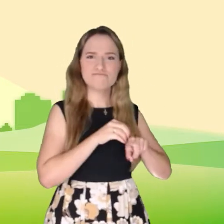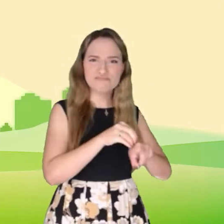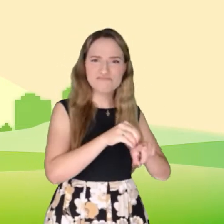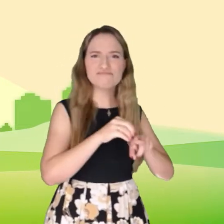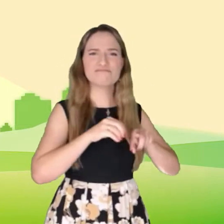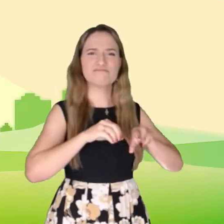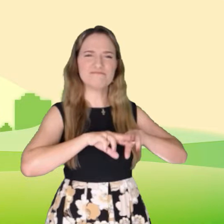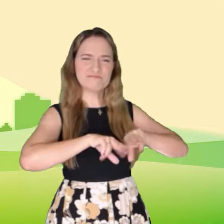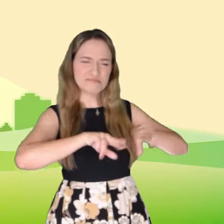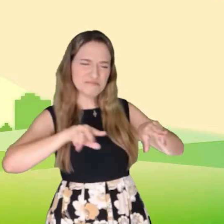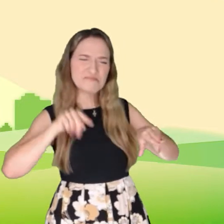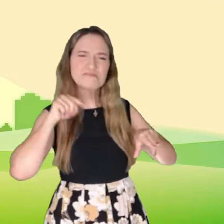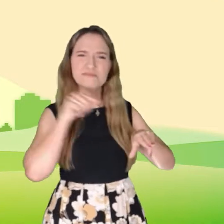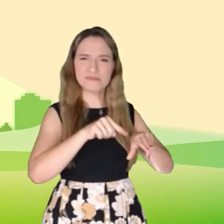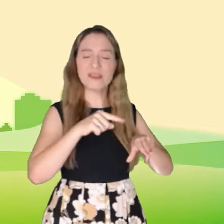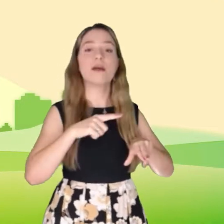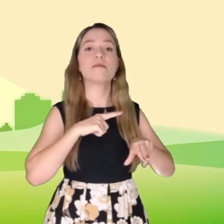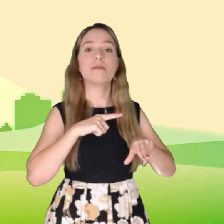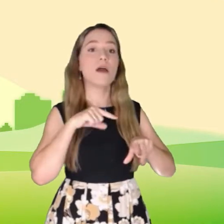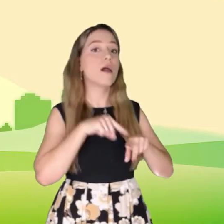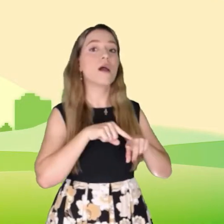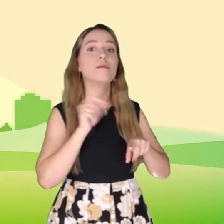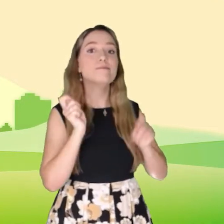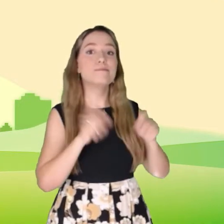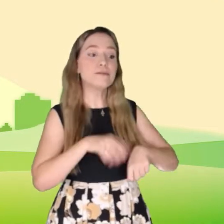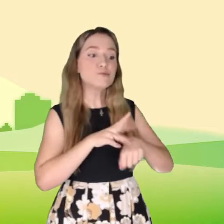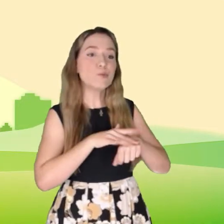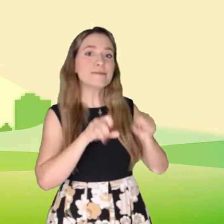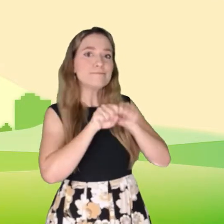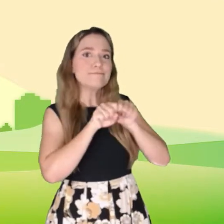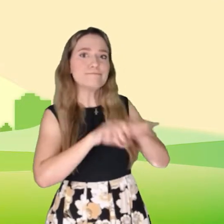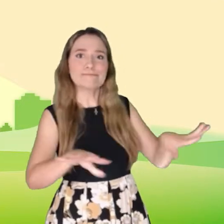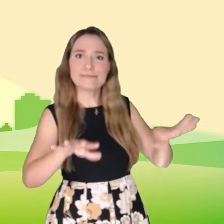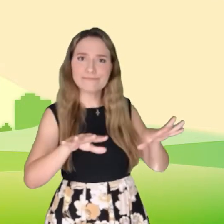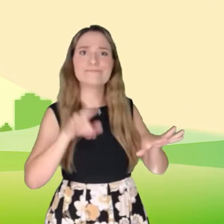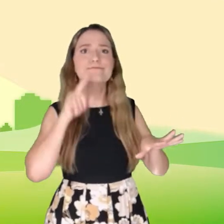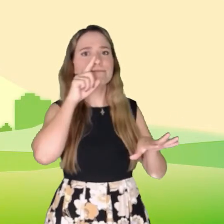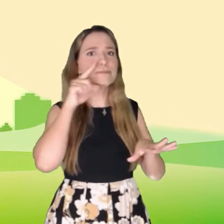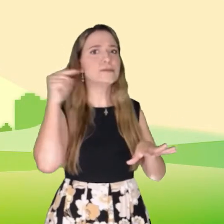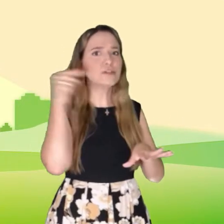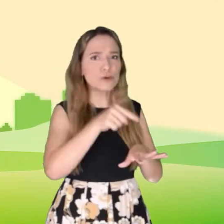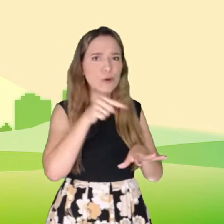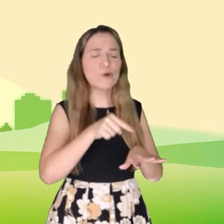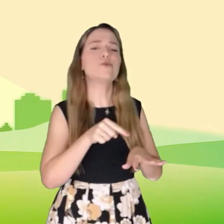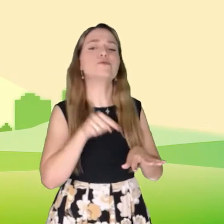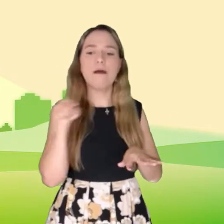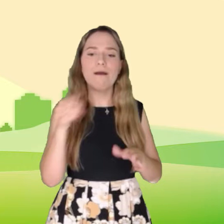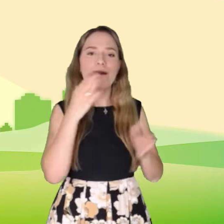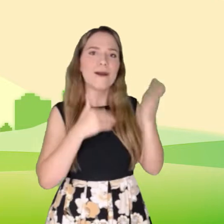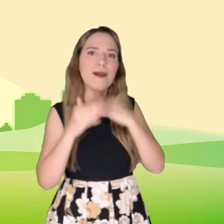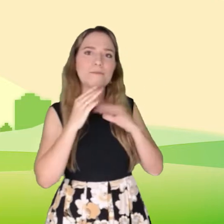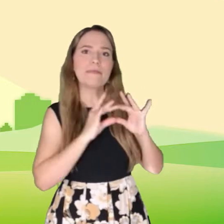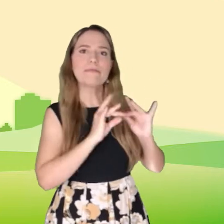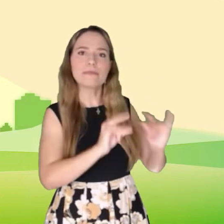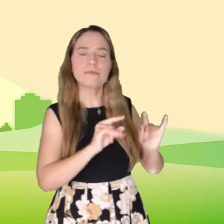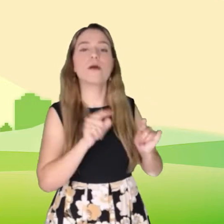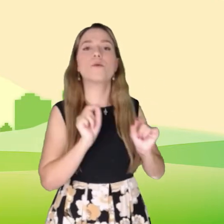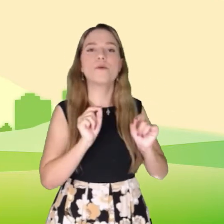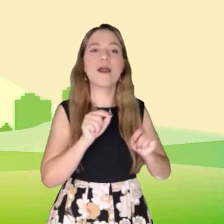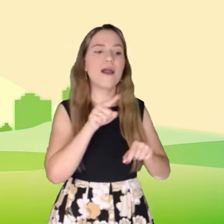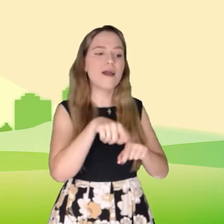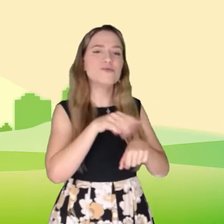caramujos hospedeiros do parasita responsável pela esquistossomose, também conhecida como barriga